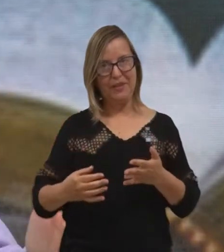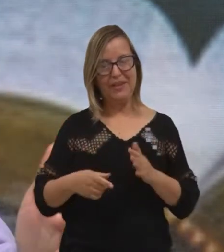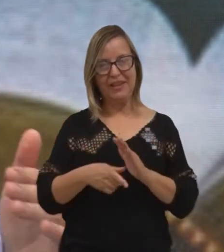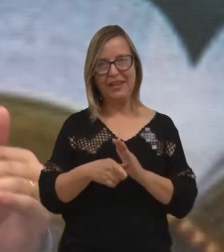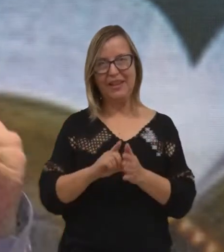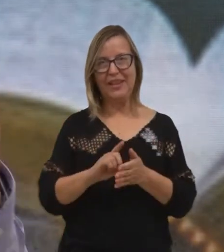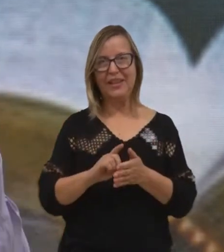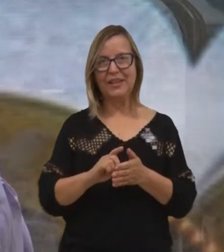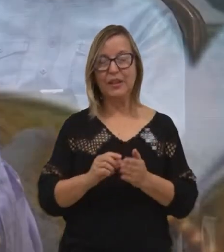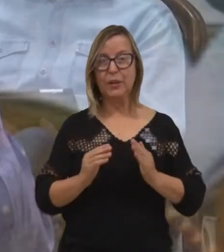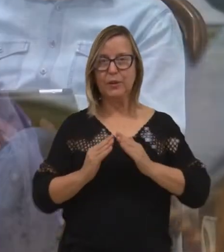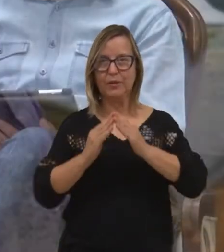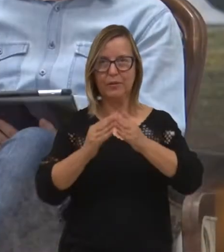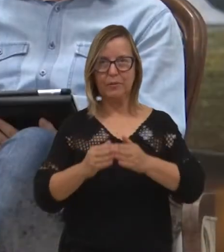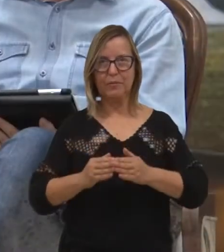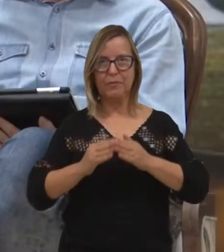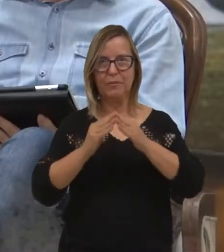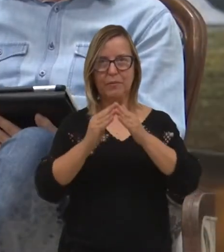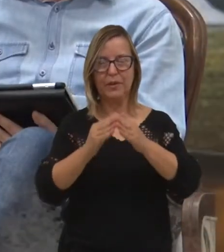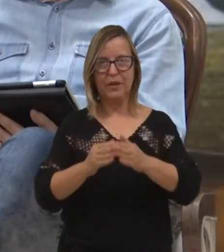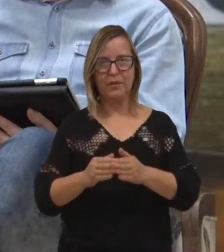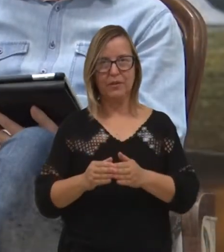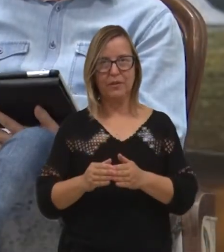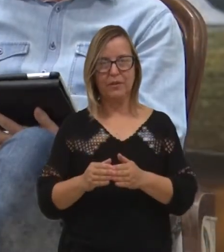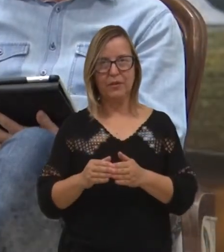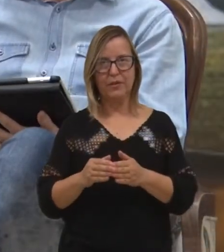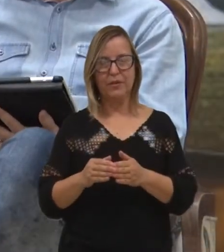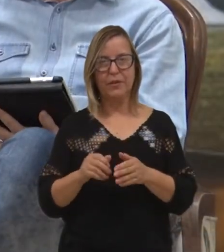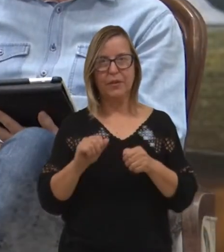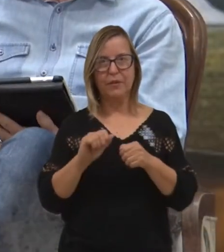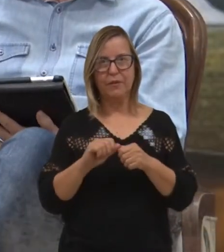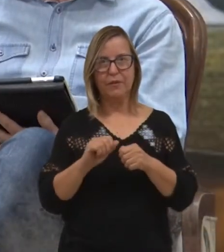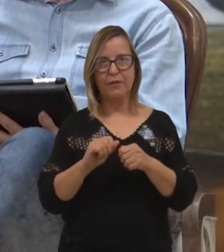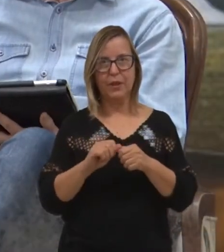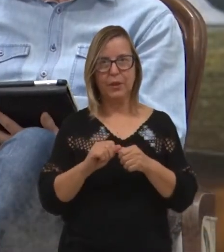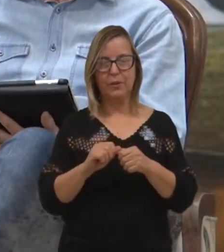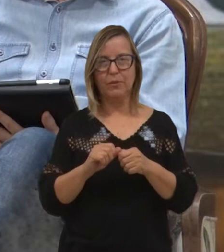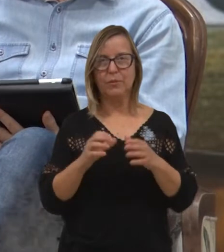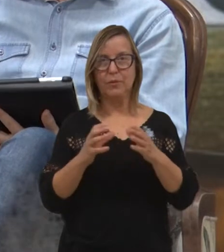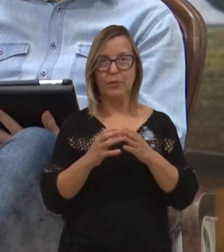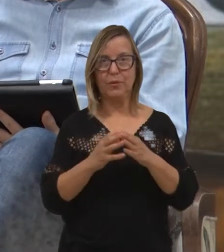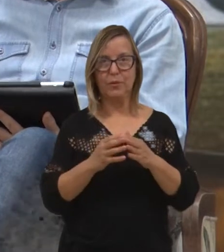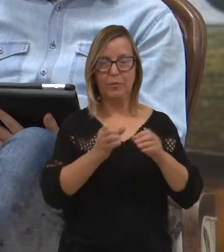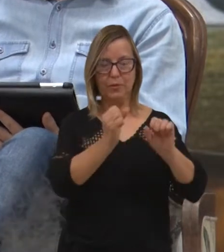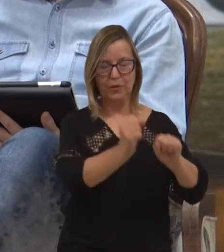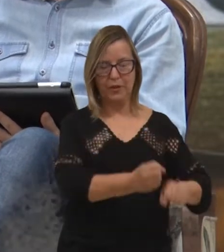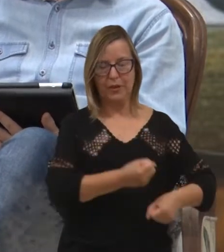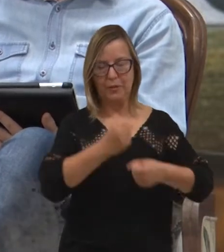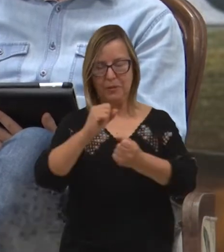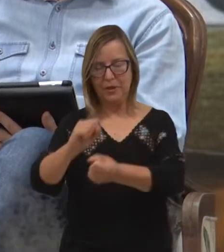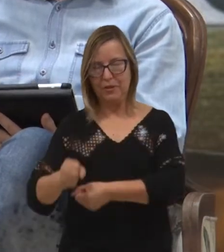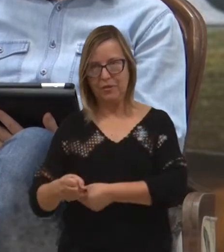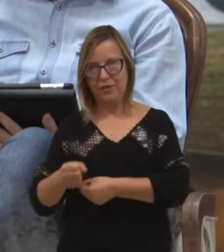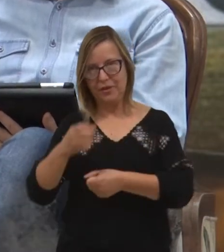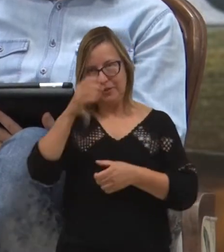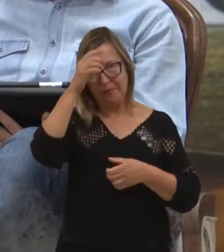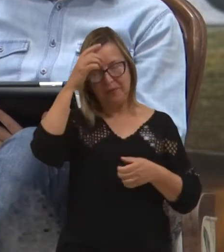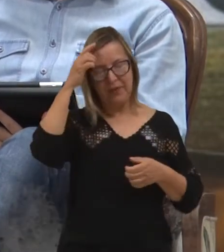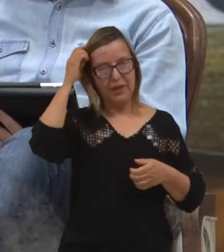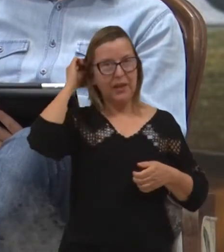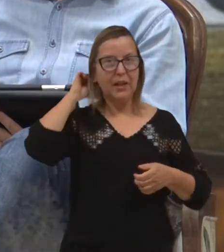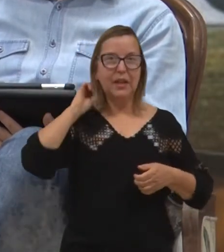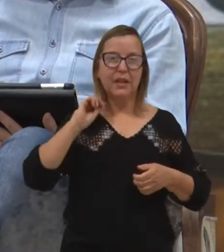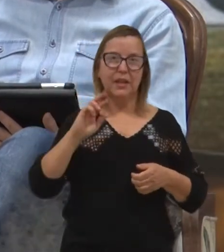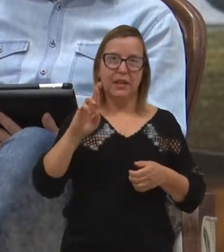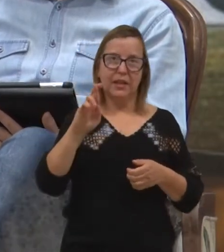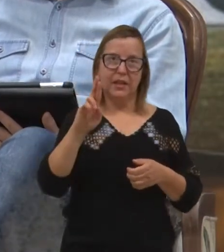barcos, né, eles eram feitos com níveis de remadores, e huperetes é aquele remador do primeiro